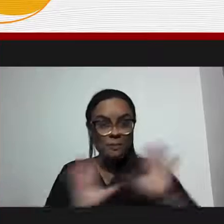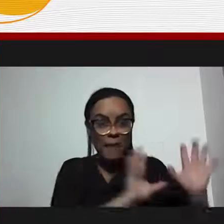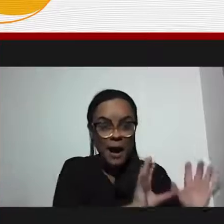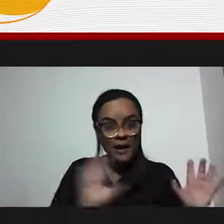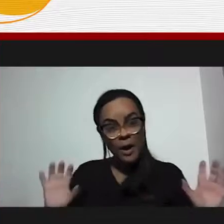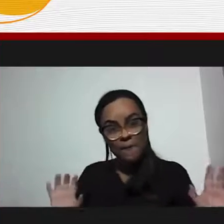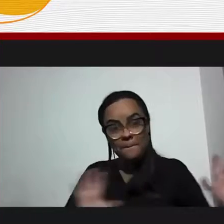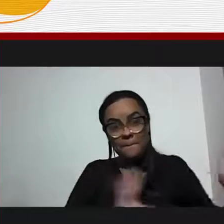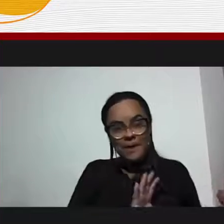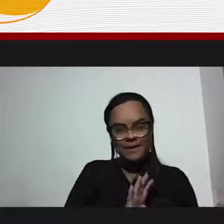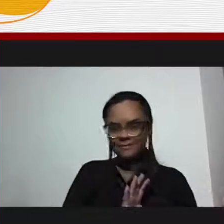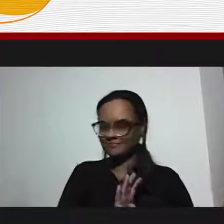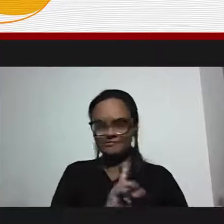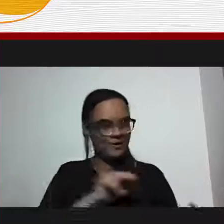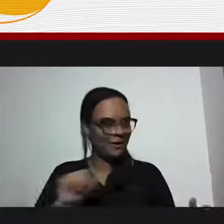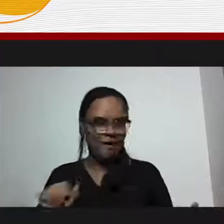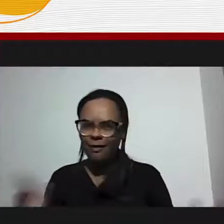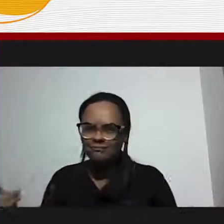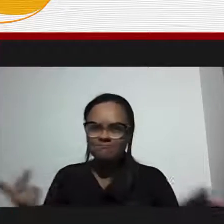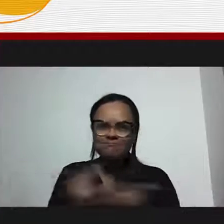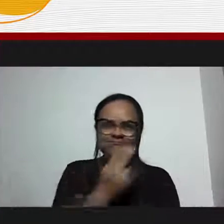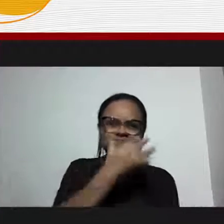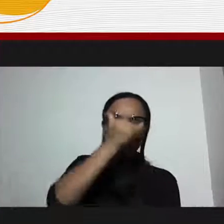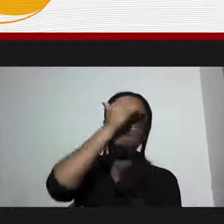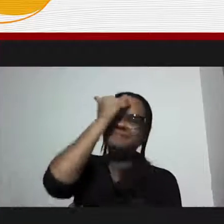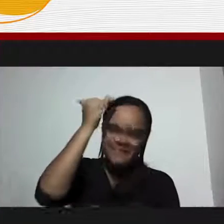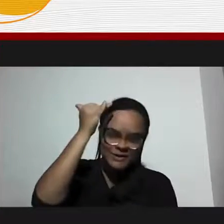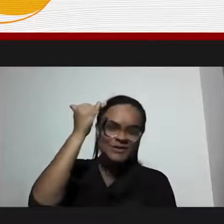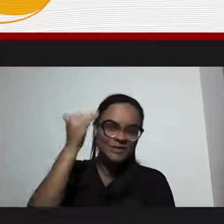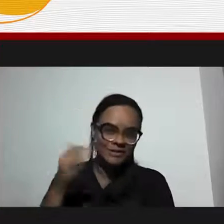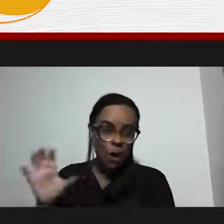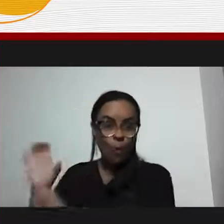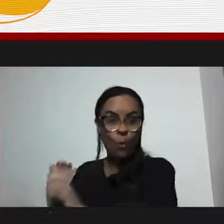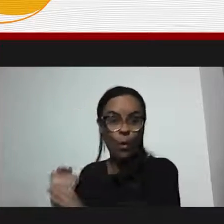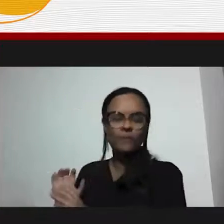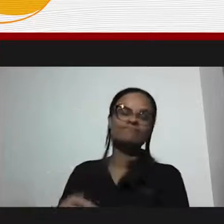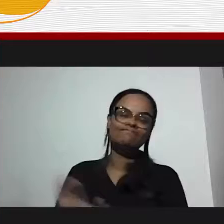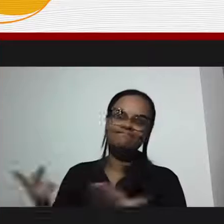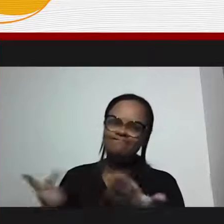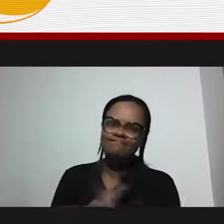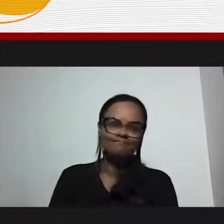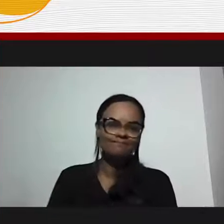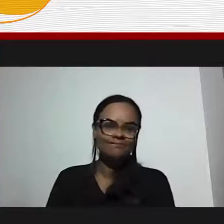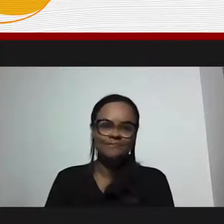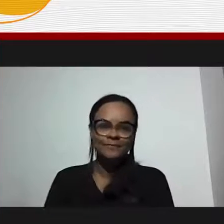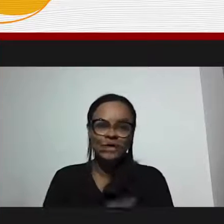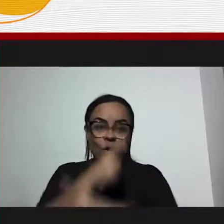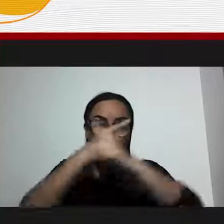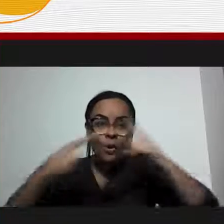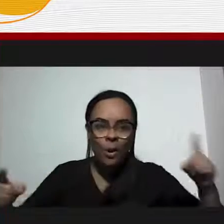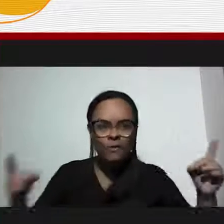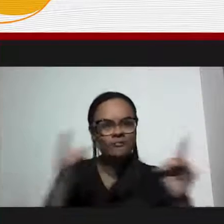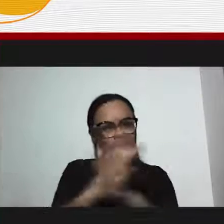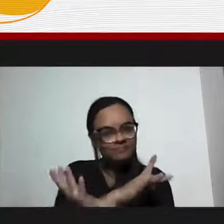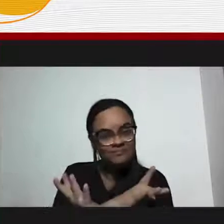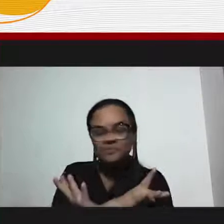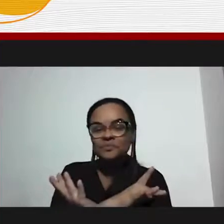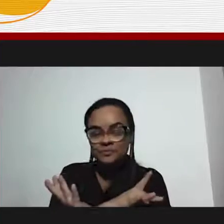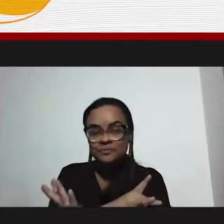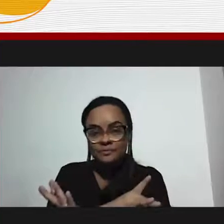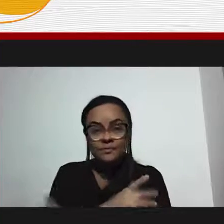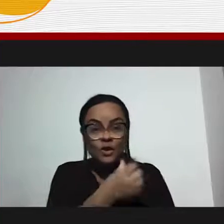outro. Isso nunca dava certo, eu sempre tomava o gol. E aí acabou o campeonato, a gente saiu na